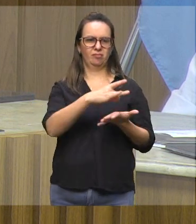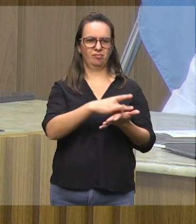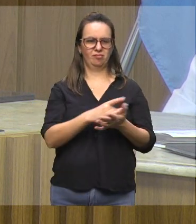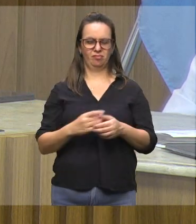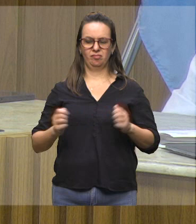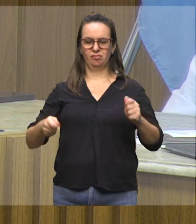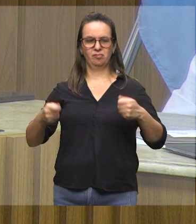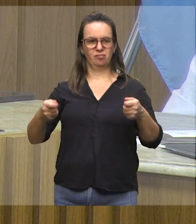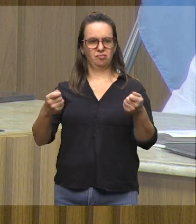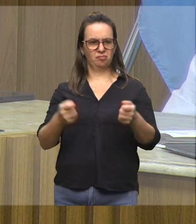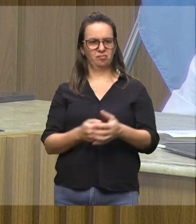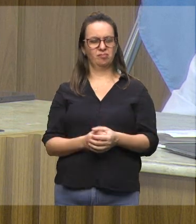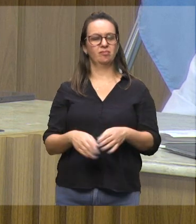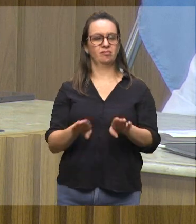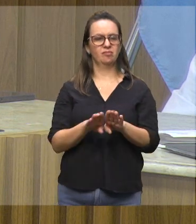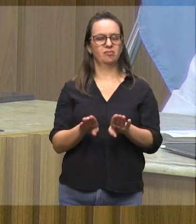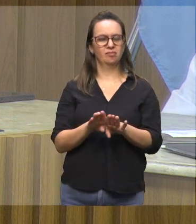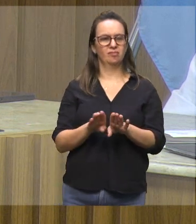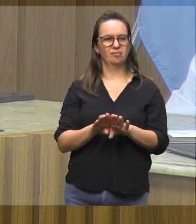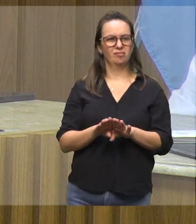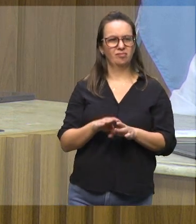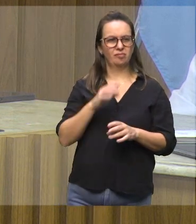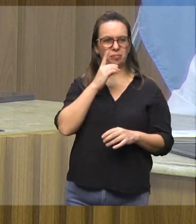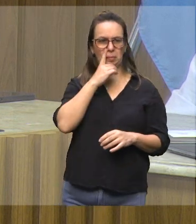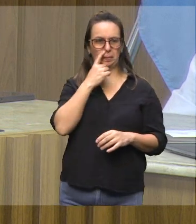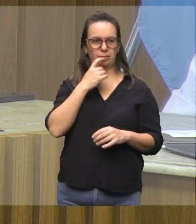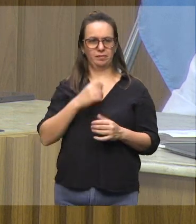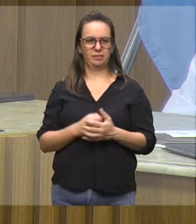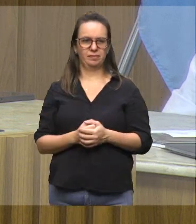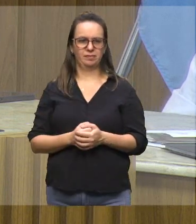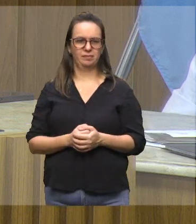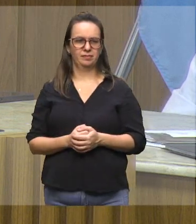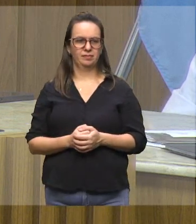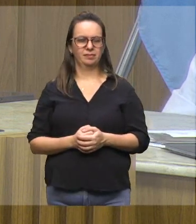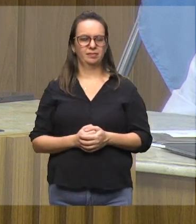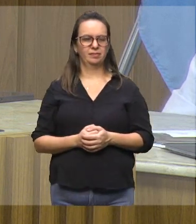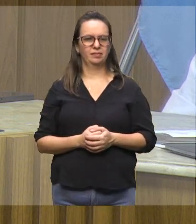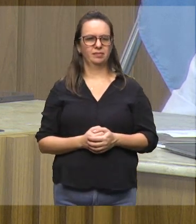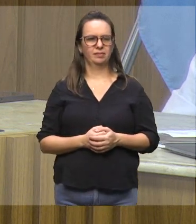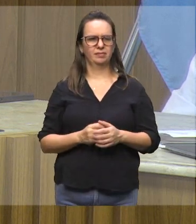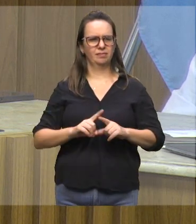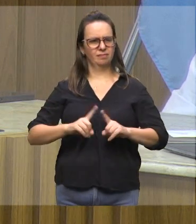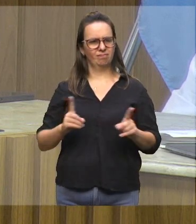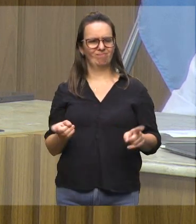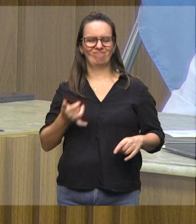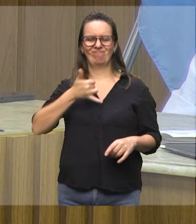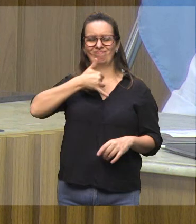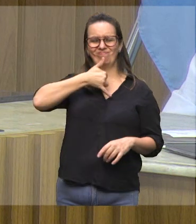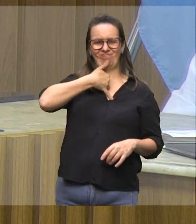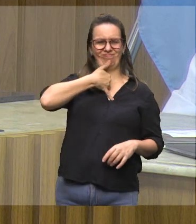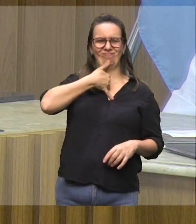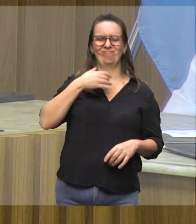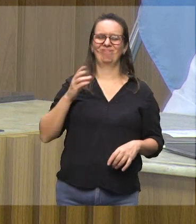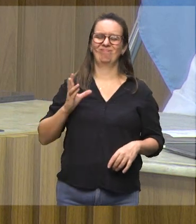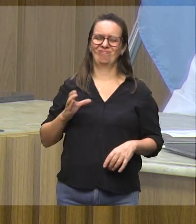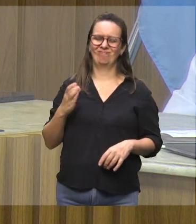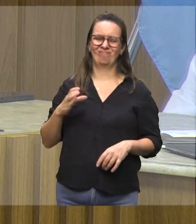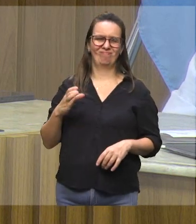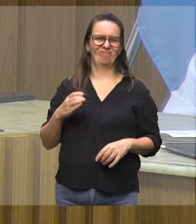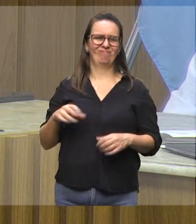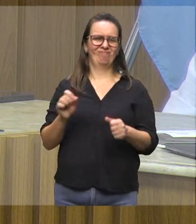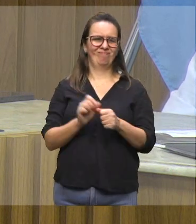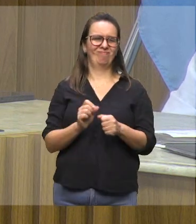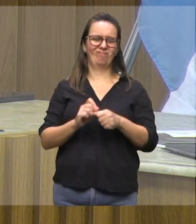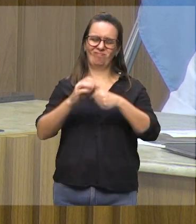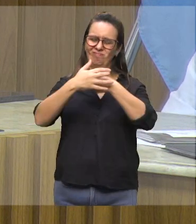do Estado de São Paulo. E, infelizmente, eles insistem em operar nesse modo com falta de transparência,